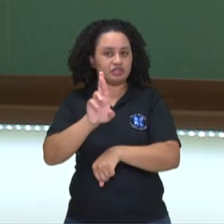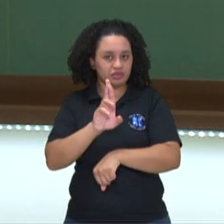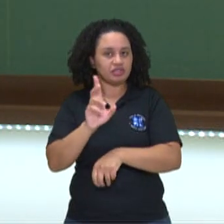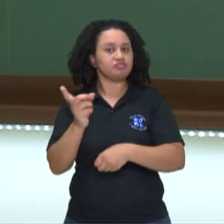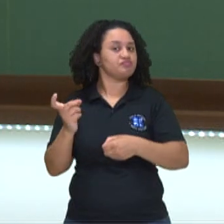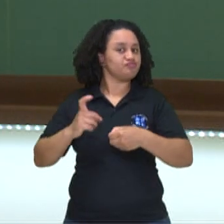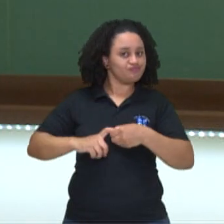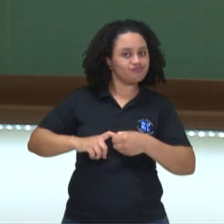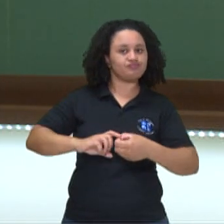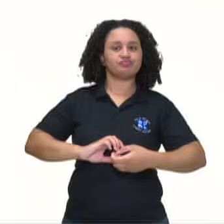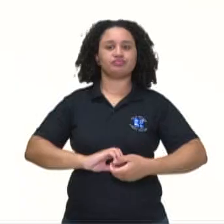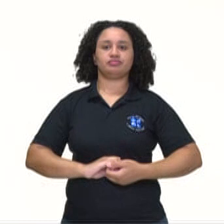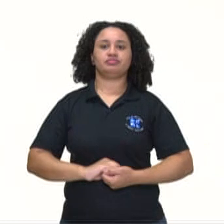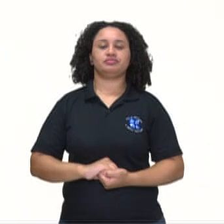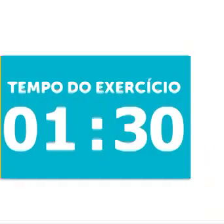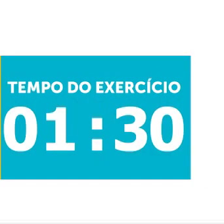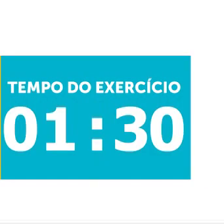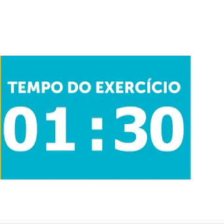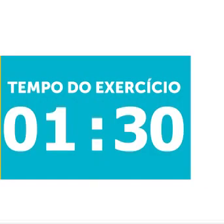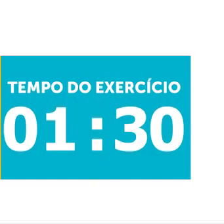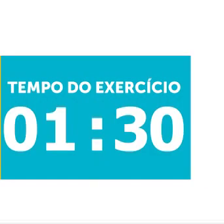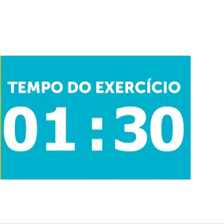responderem, a gente já volta.